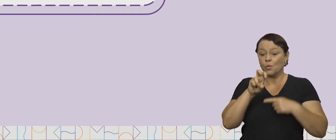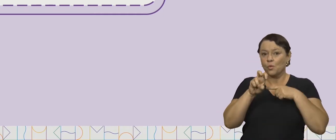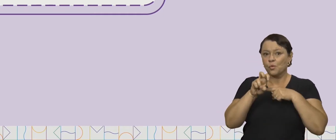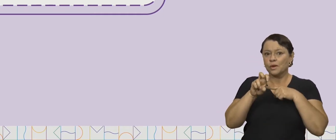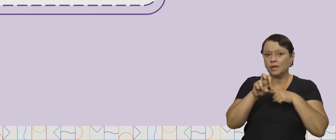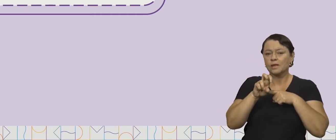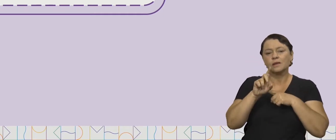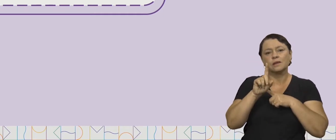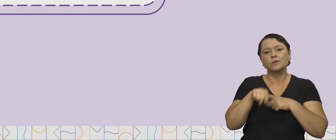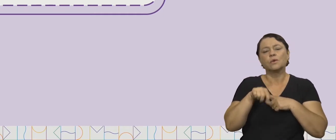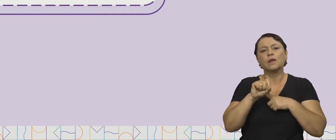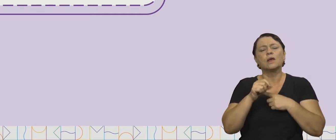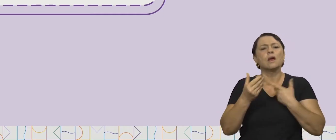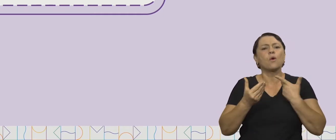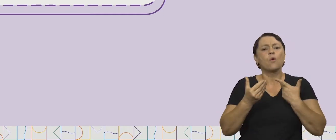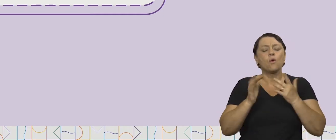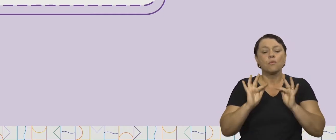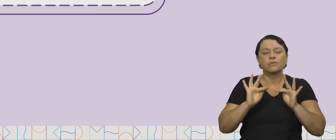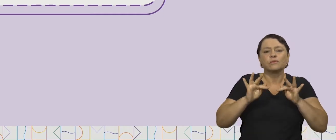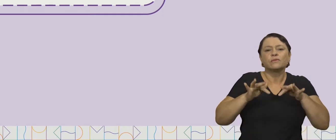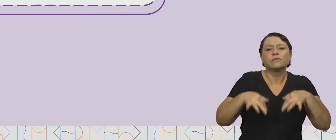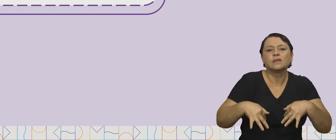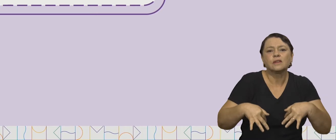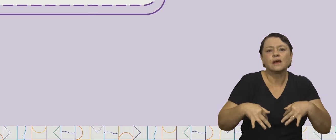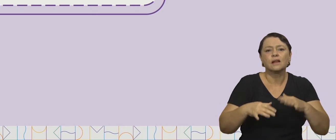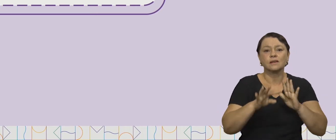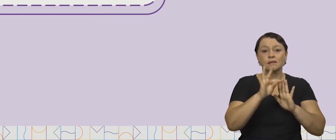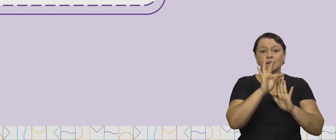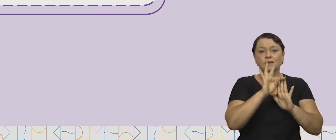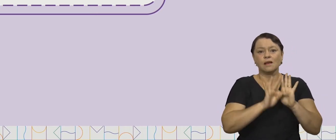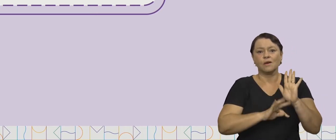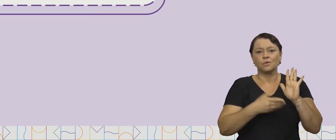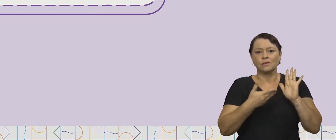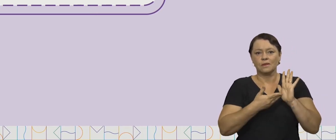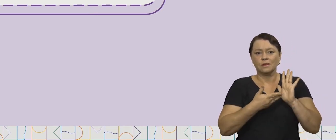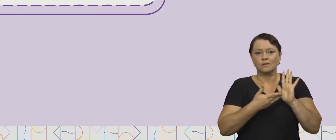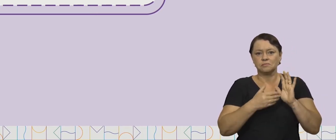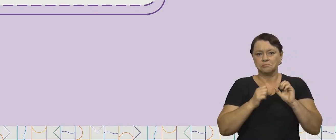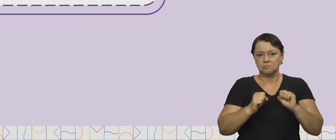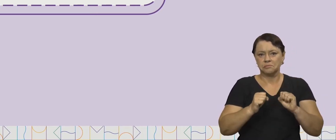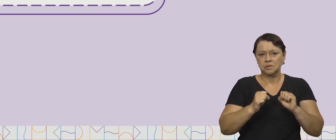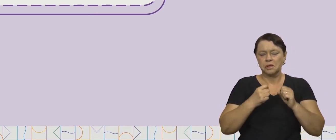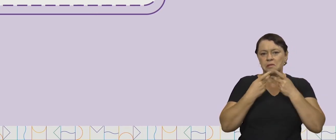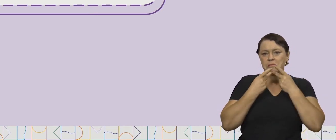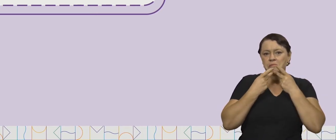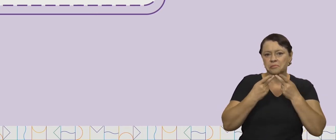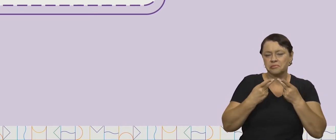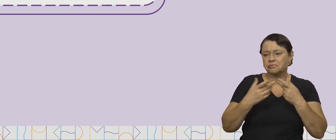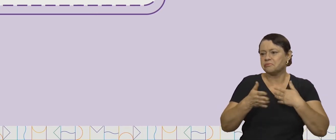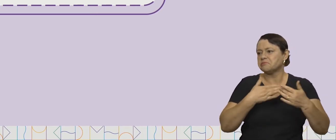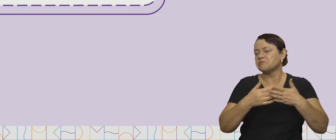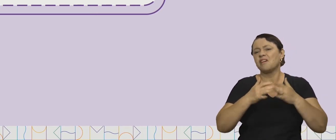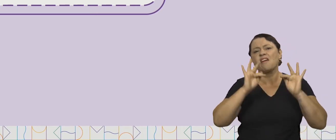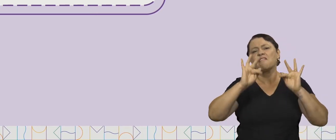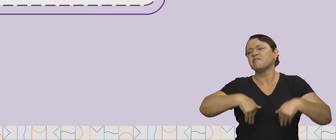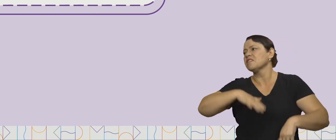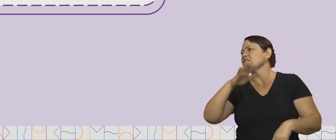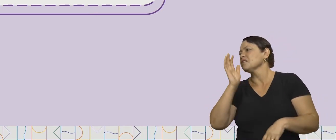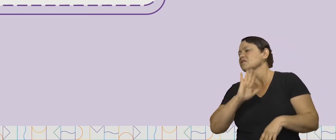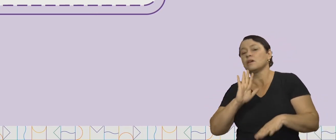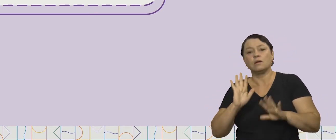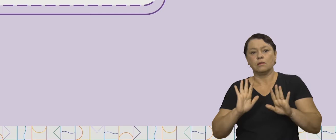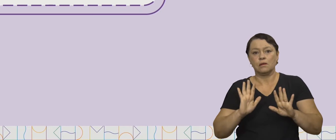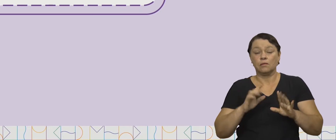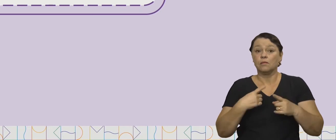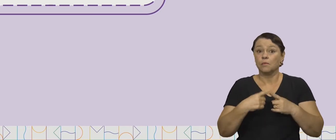o quinto e último passo é como finalizar o relato. Não podemos concluir a fala sem o encerramento adequado da